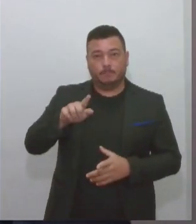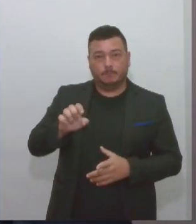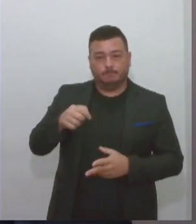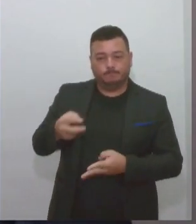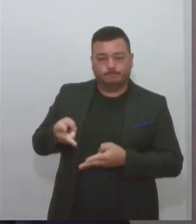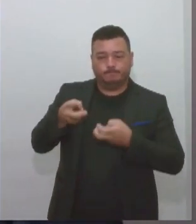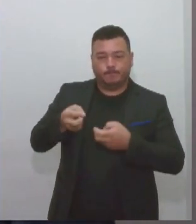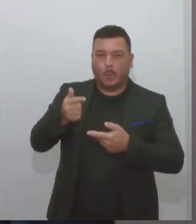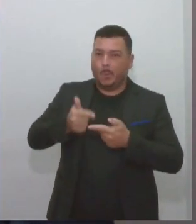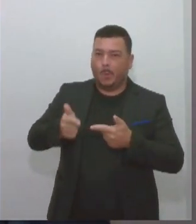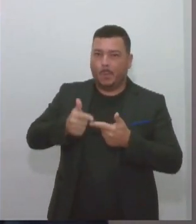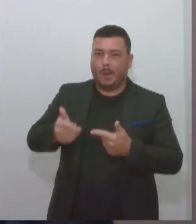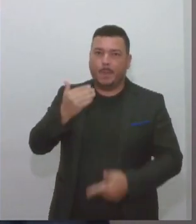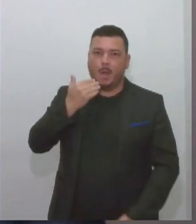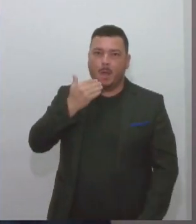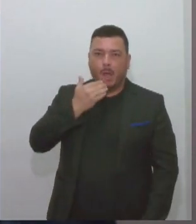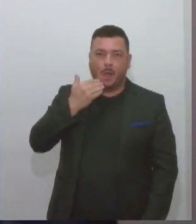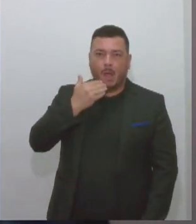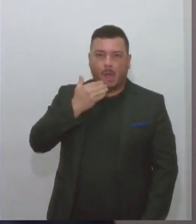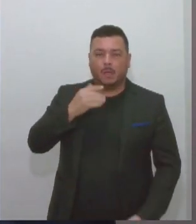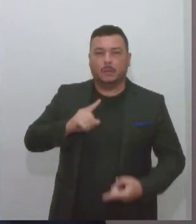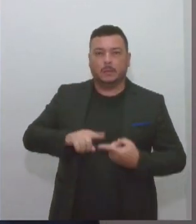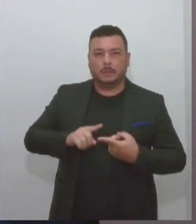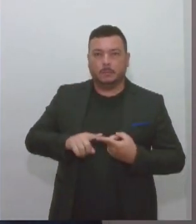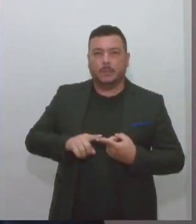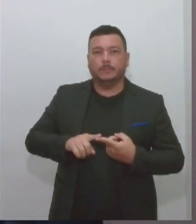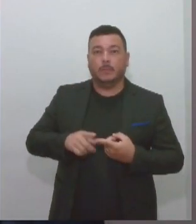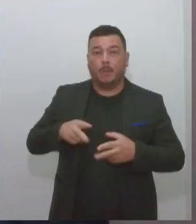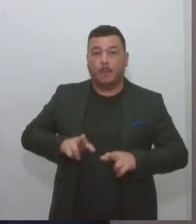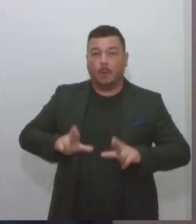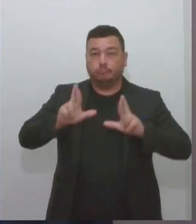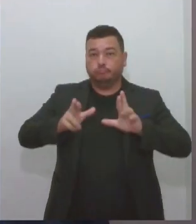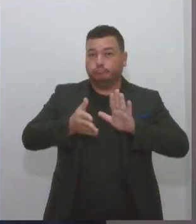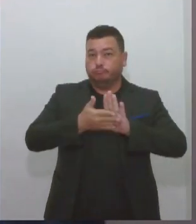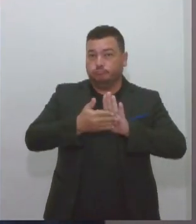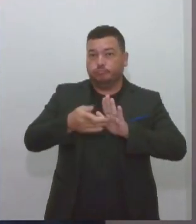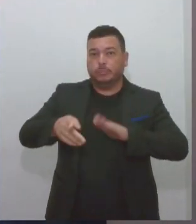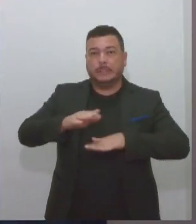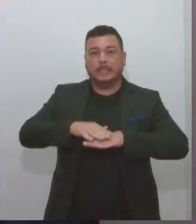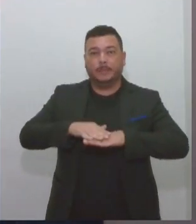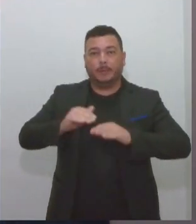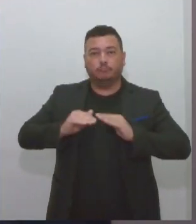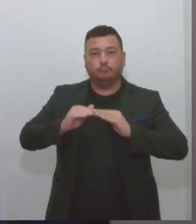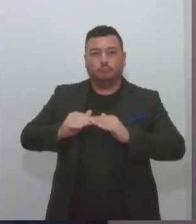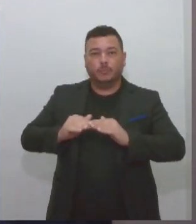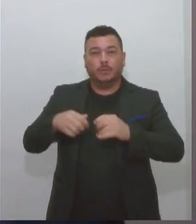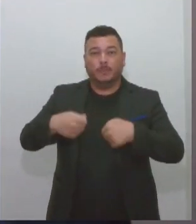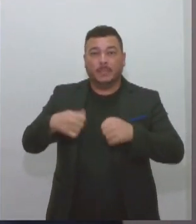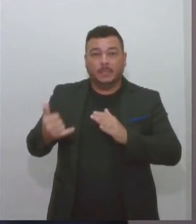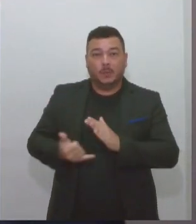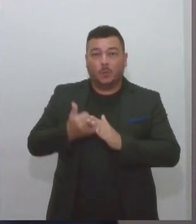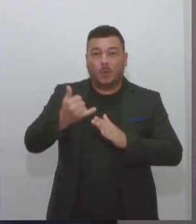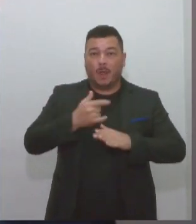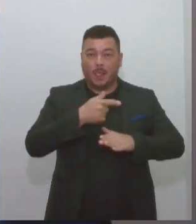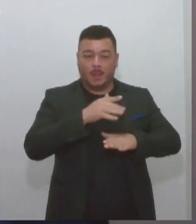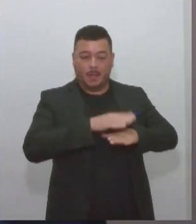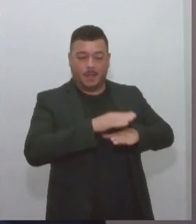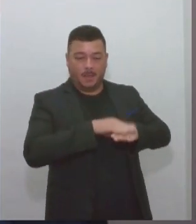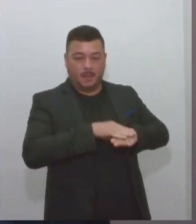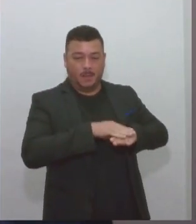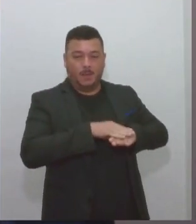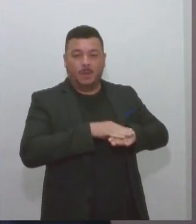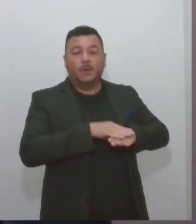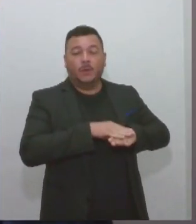projeto, né, desde a autoria do projeto, que trata de concessões, tem que ser uma iniciativa do